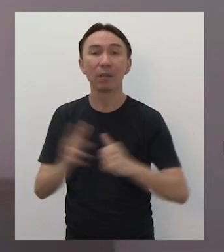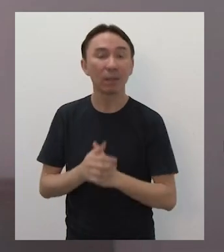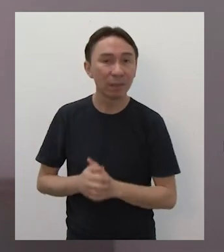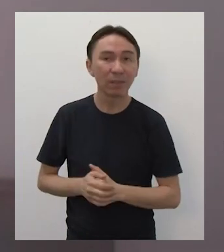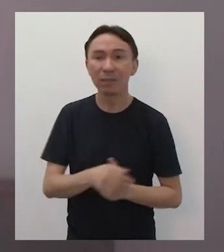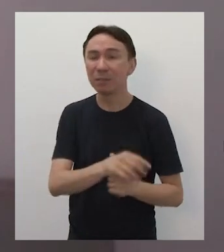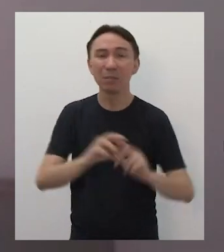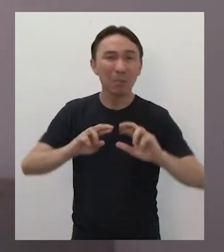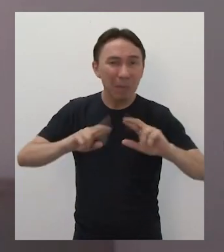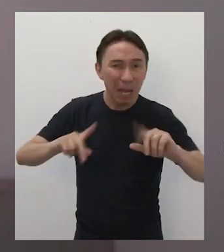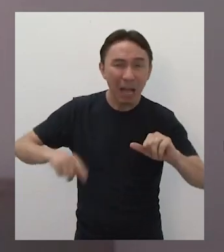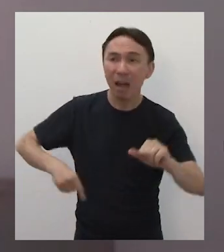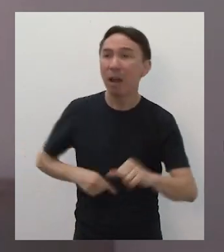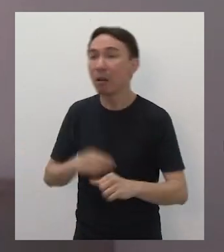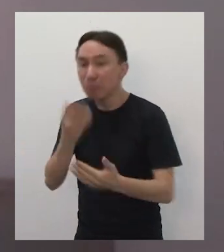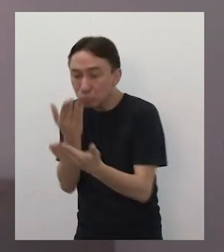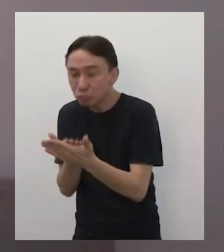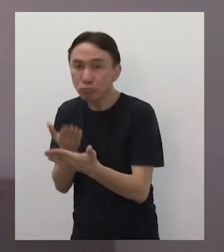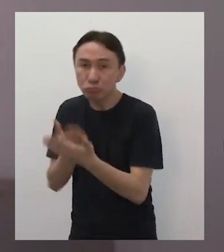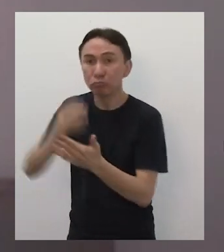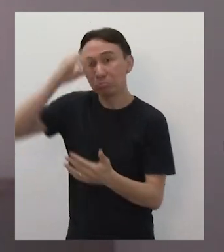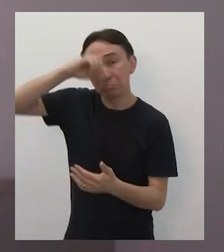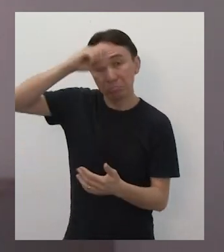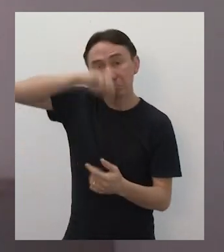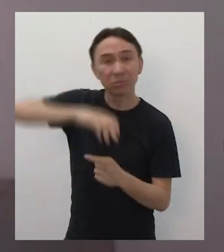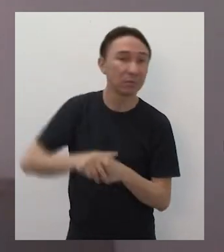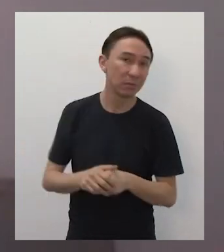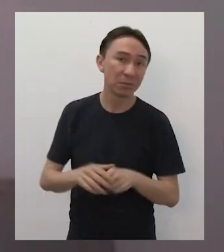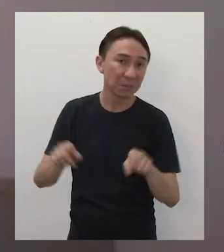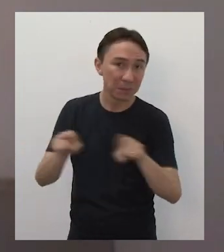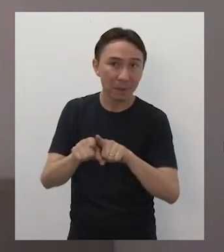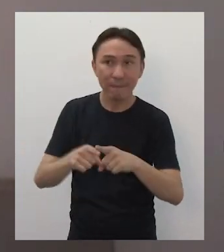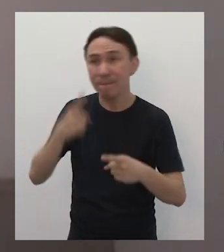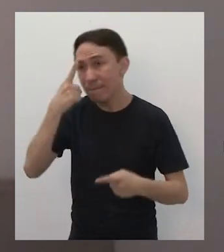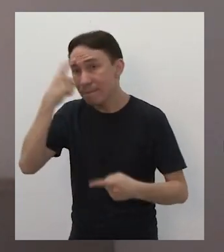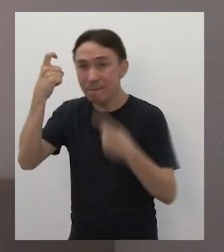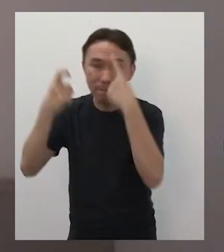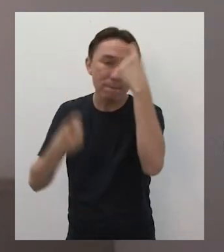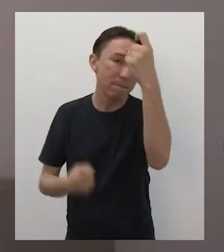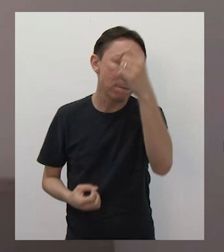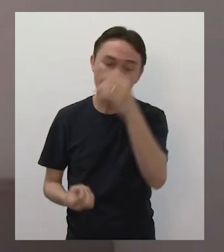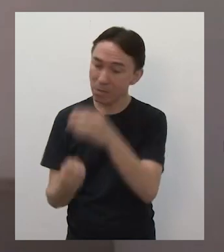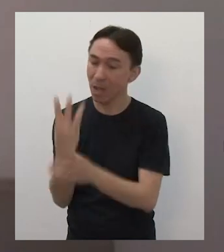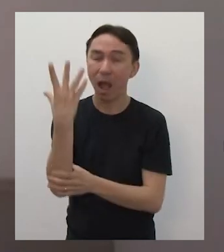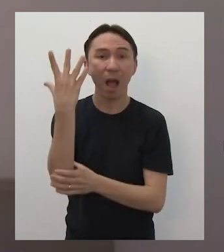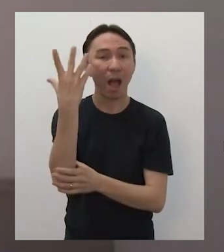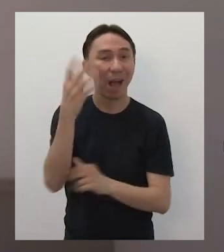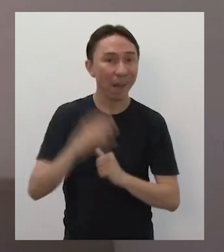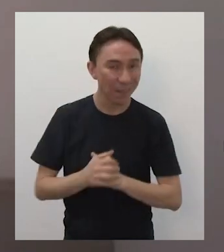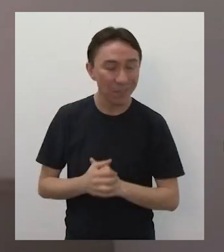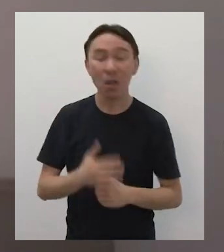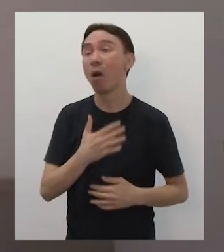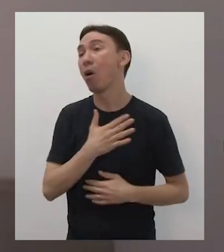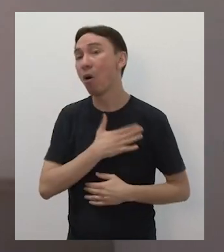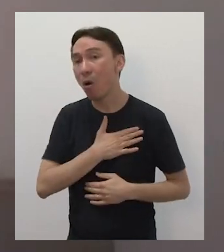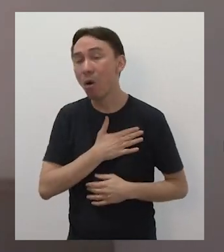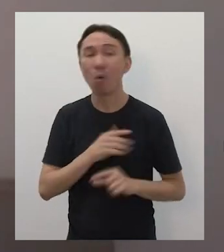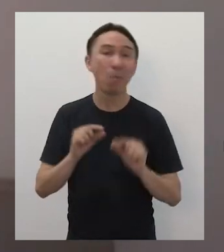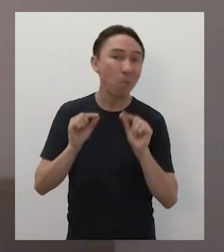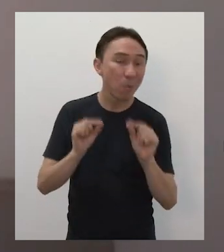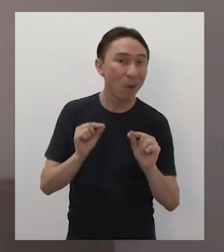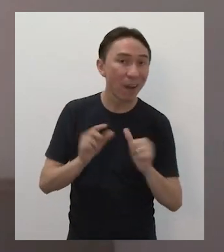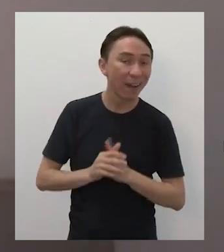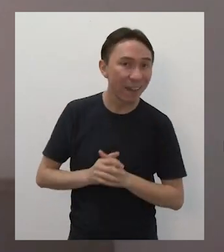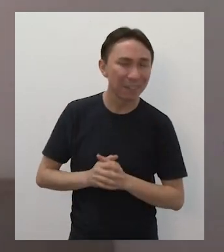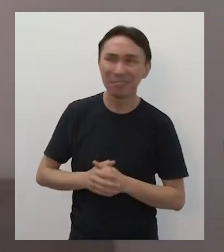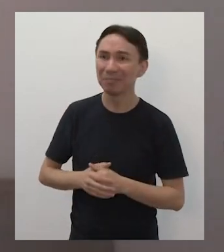conhecimentos e perspectivas e a criar. Eu gosto dela porque, para mim, a abertura ao novo é olhar